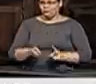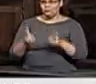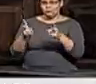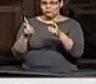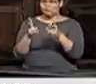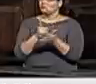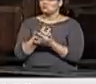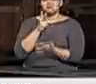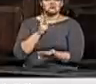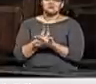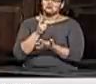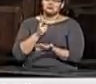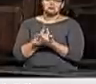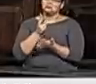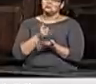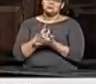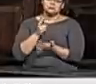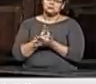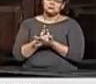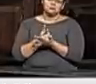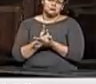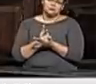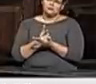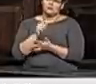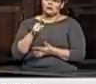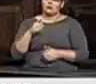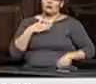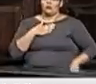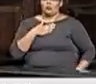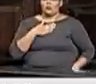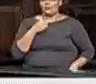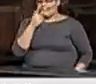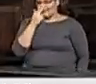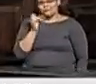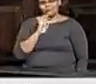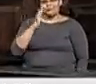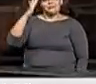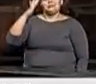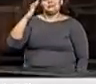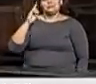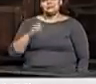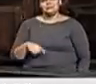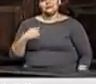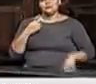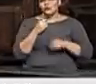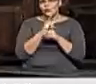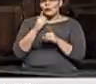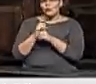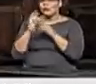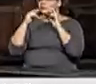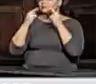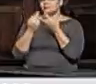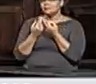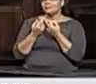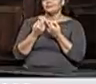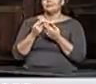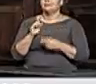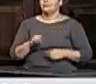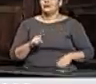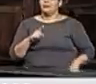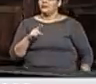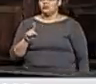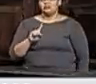Continuou a mesma coisa. Ele gostava do brilho daqueles encontros, mas eles não